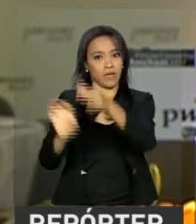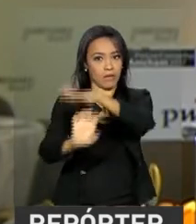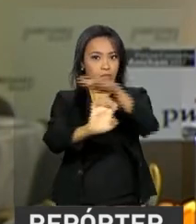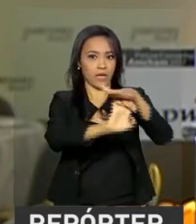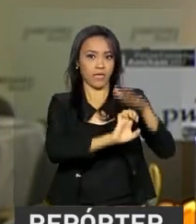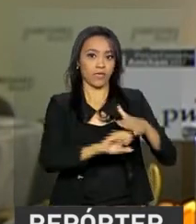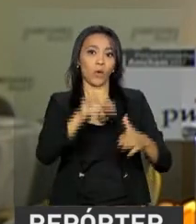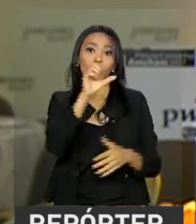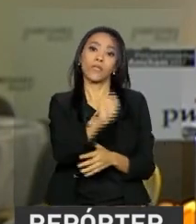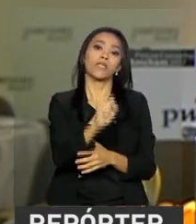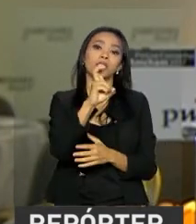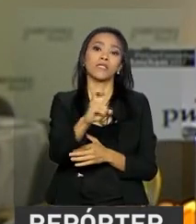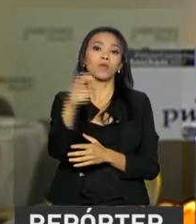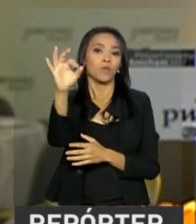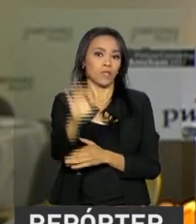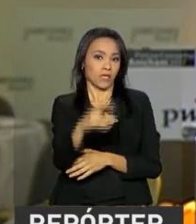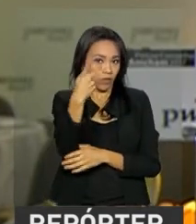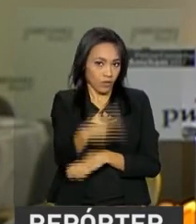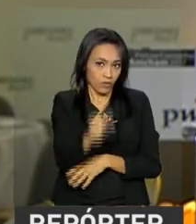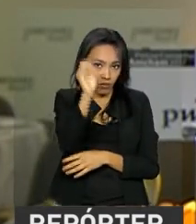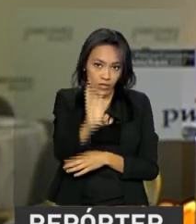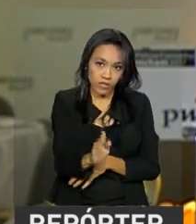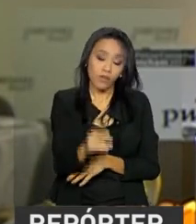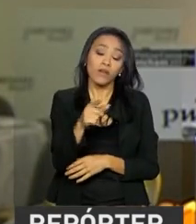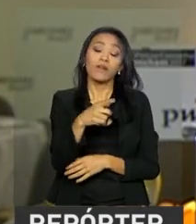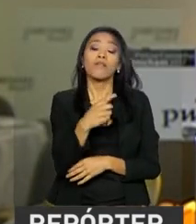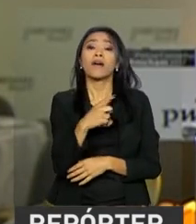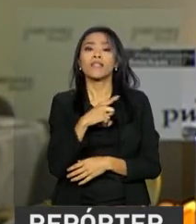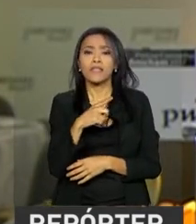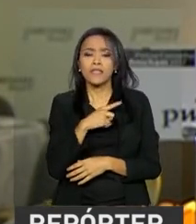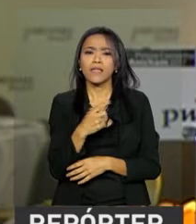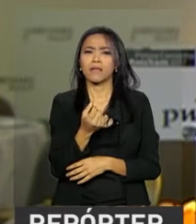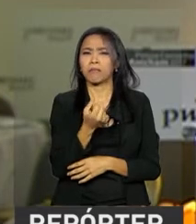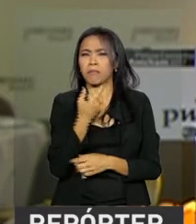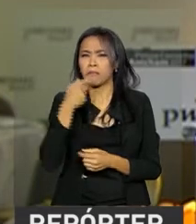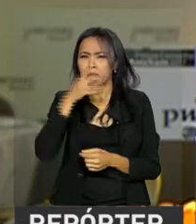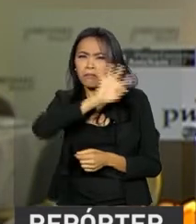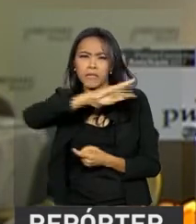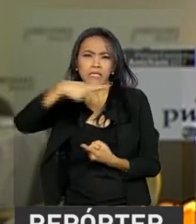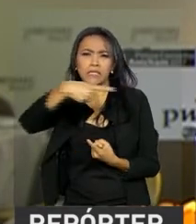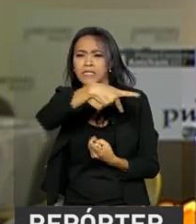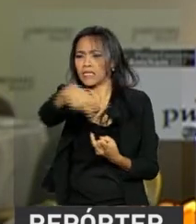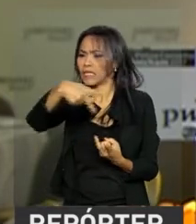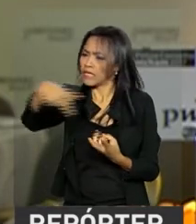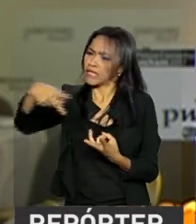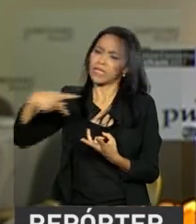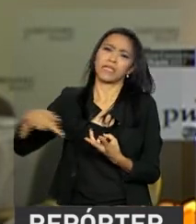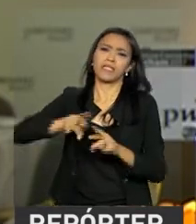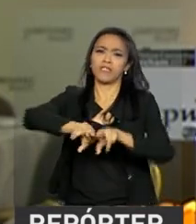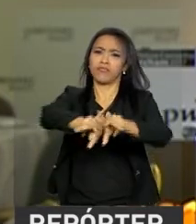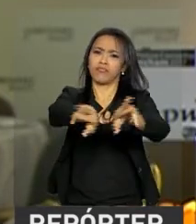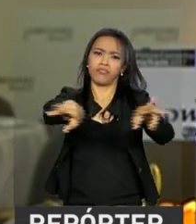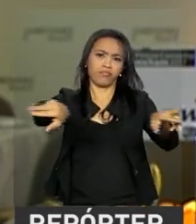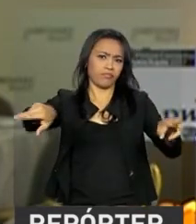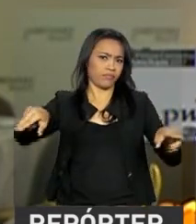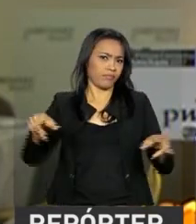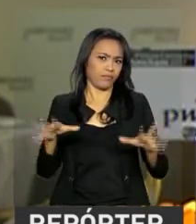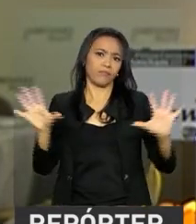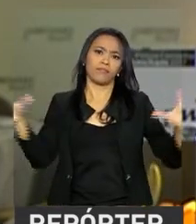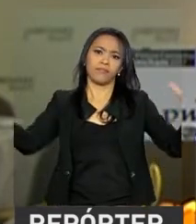nacionais a cerimônia de hoje vai reunir 500 se ouçam presidentes de empresas dos mais variados portes e segmentos